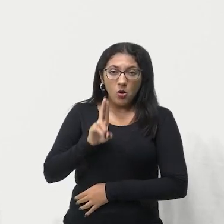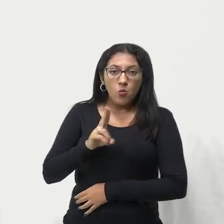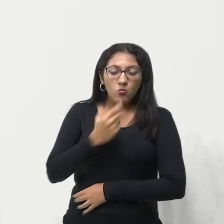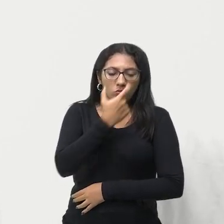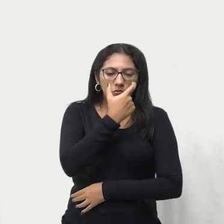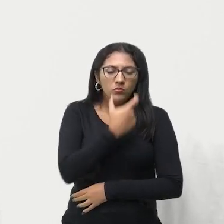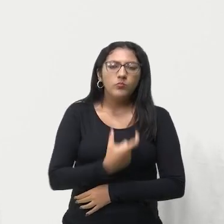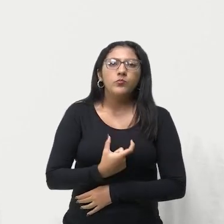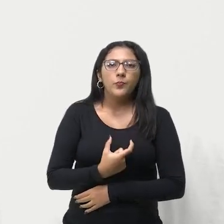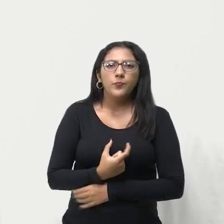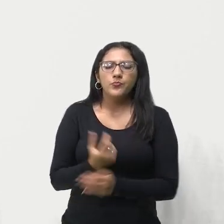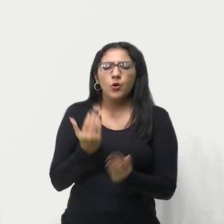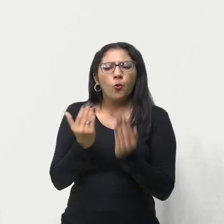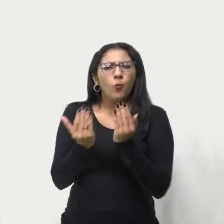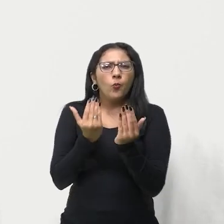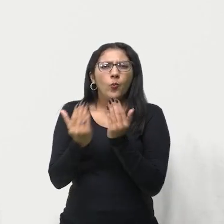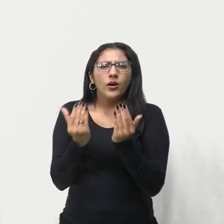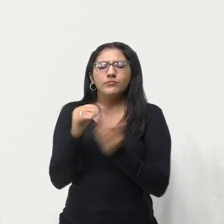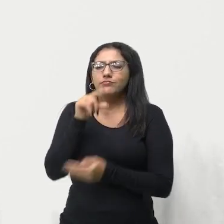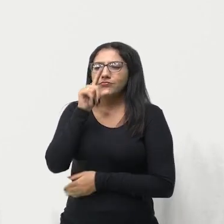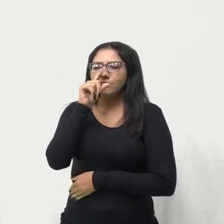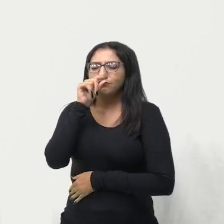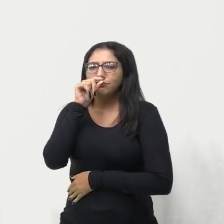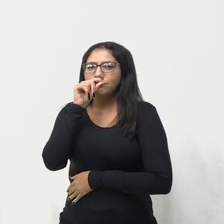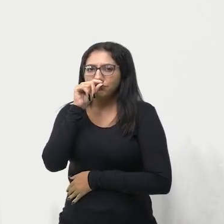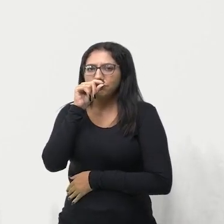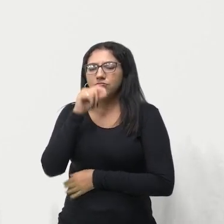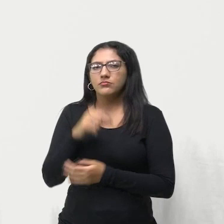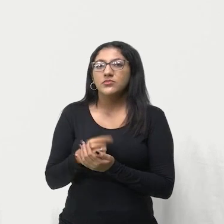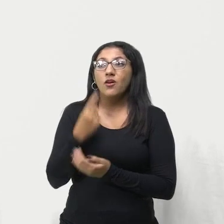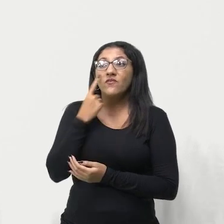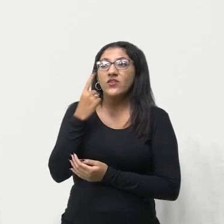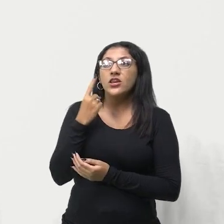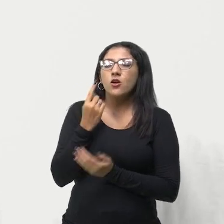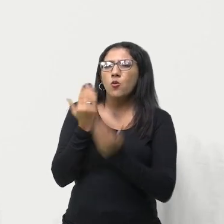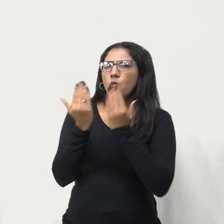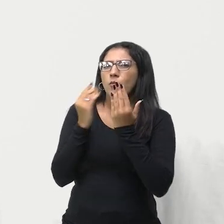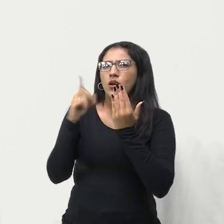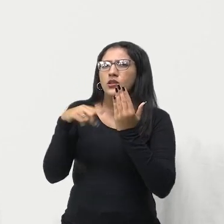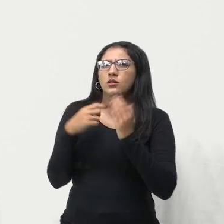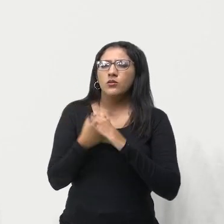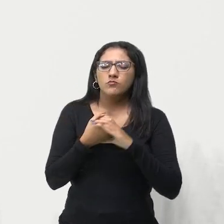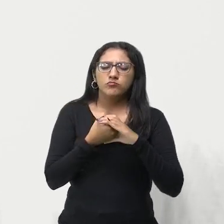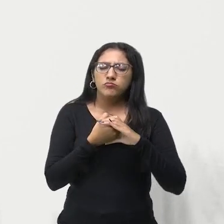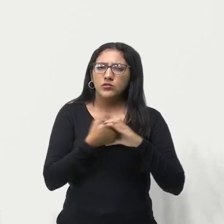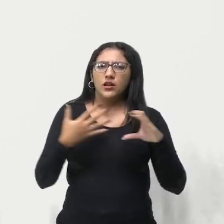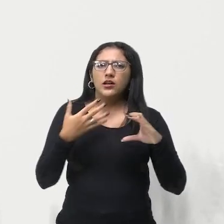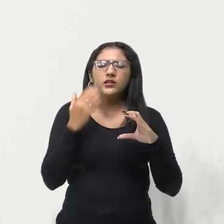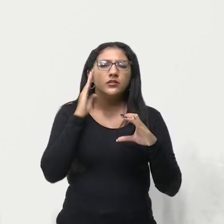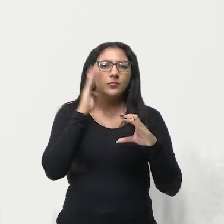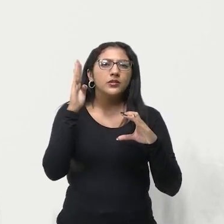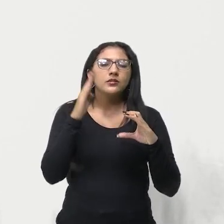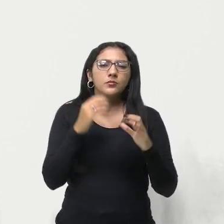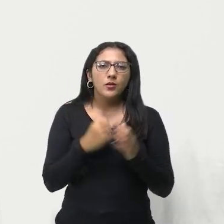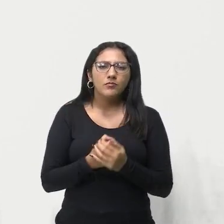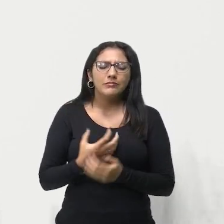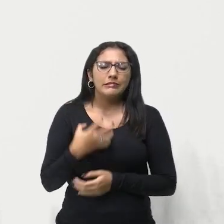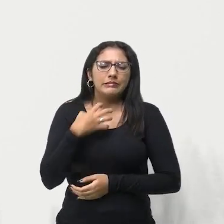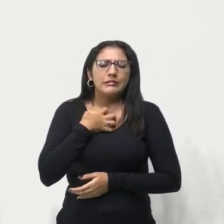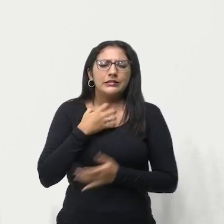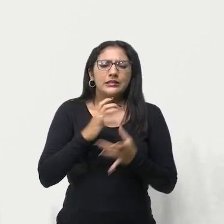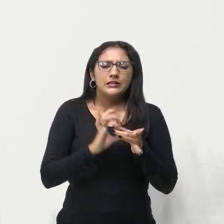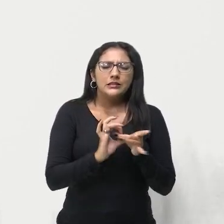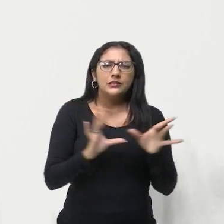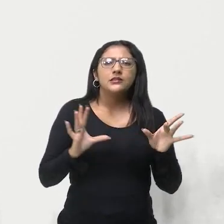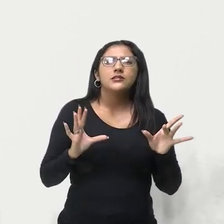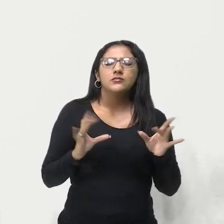né, com o pássaro, por meio de uma característica que é a liberdade, o sentir-se